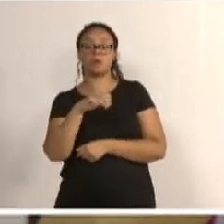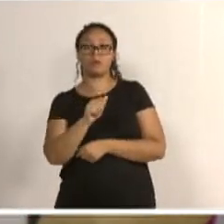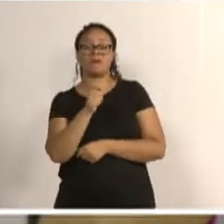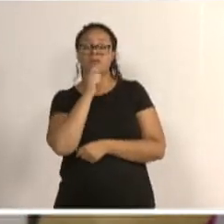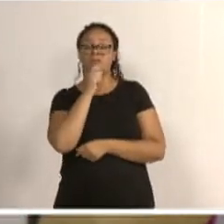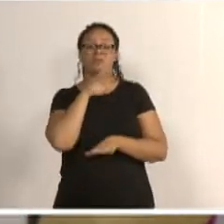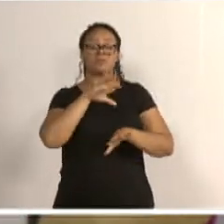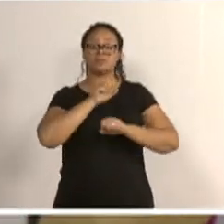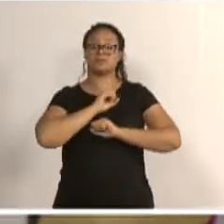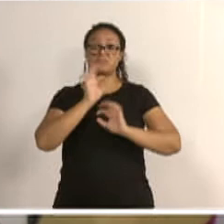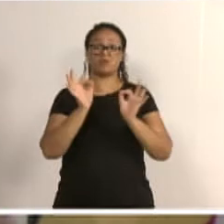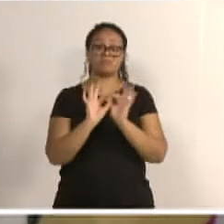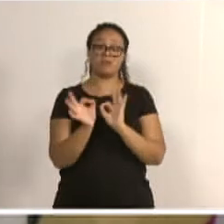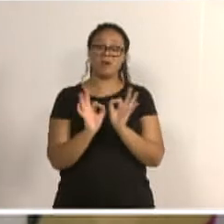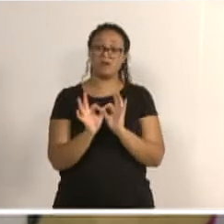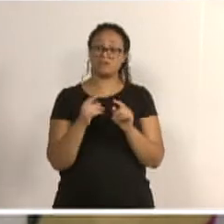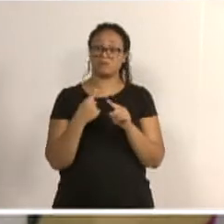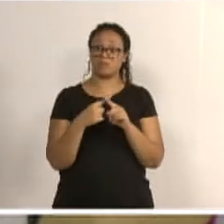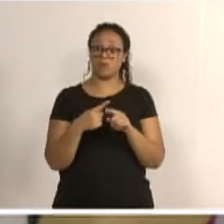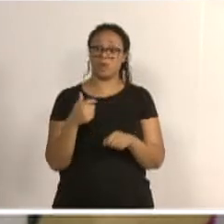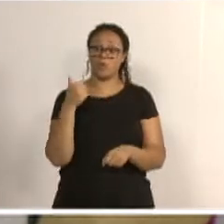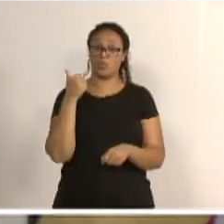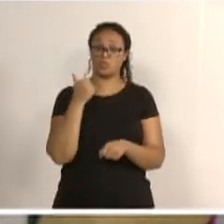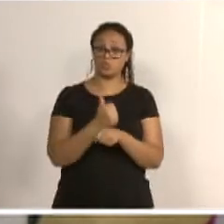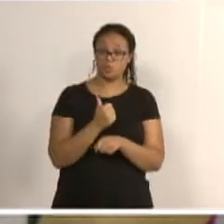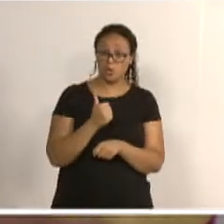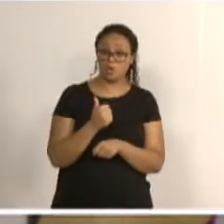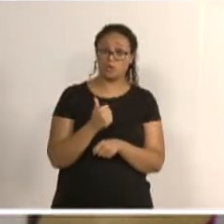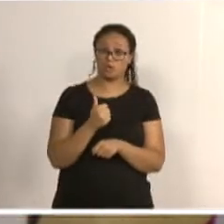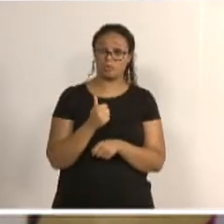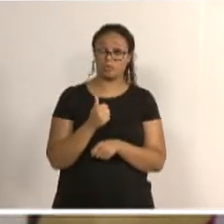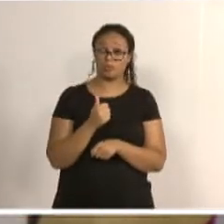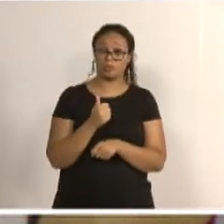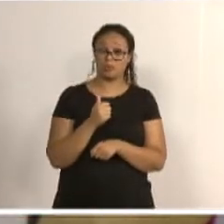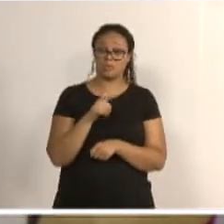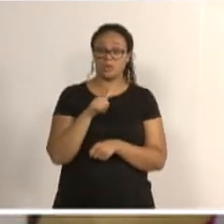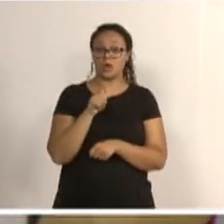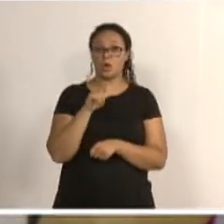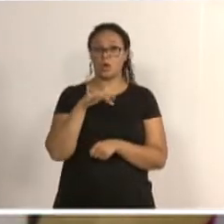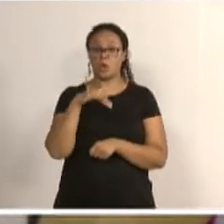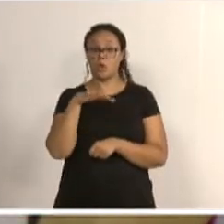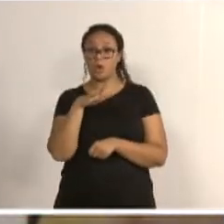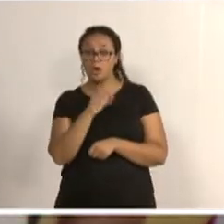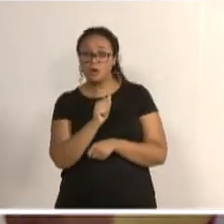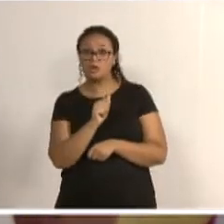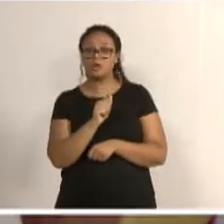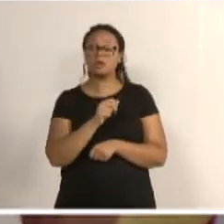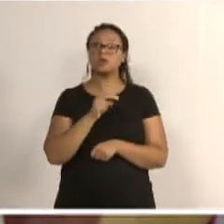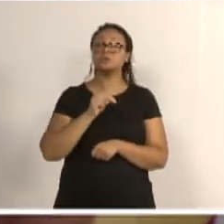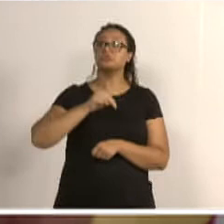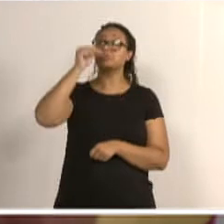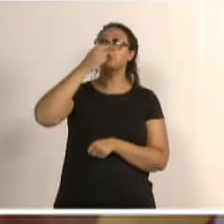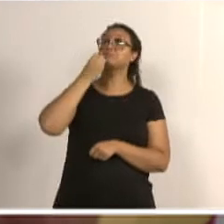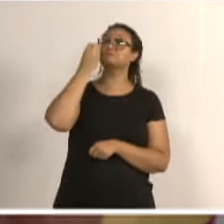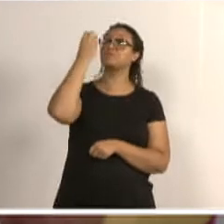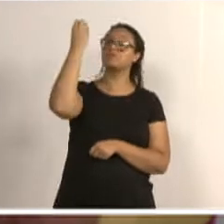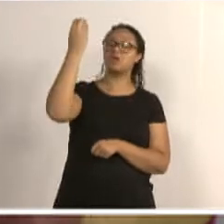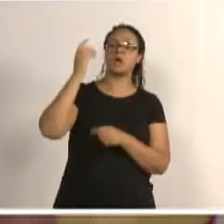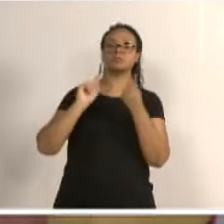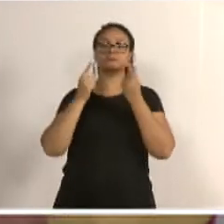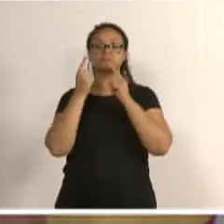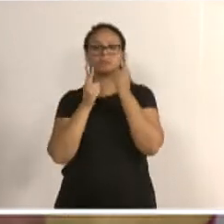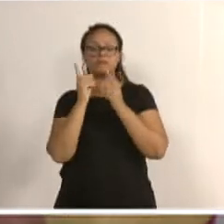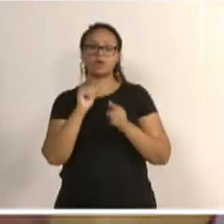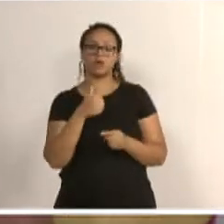Enquanto o ex-proprietário da Glória fica pulando o carnaval lá no norte, os trabalhadores aqui estão sem receber. Alguma ação tem que ser